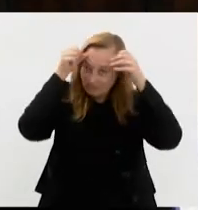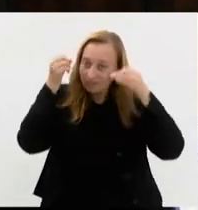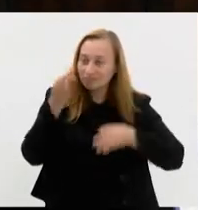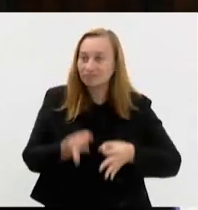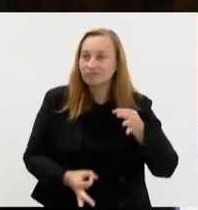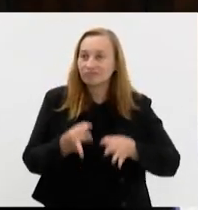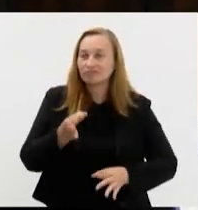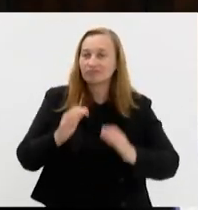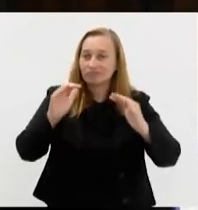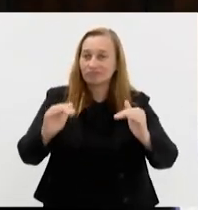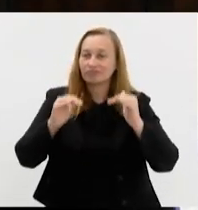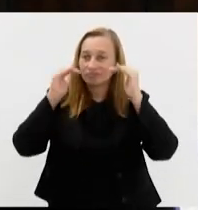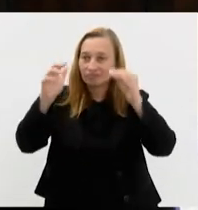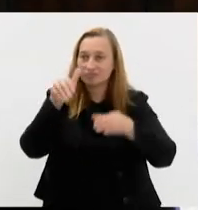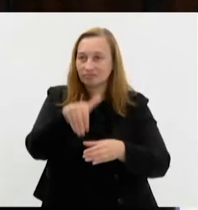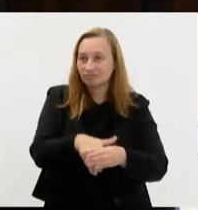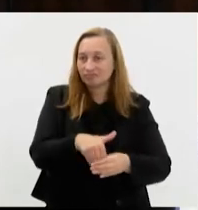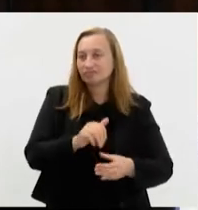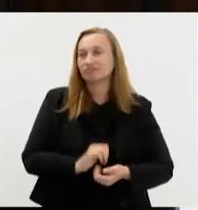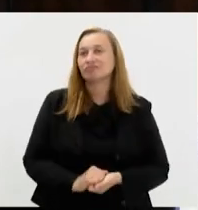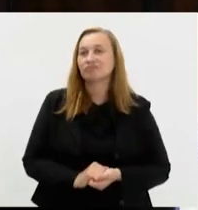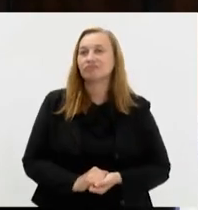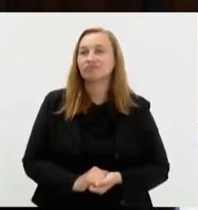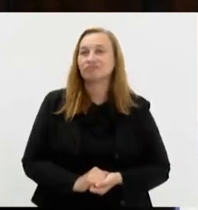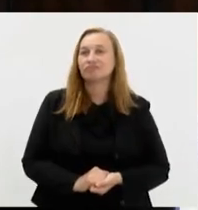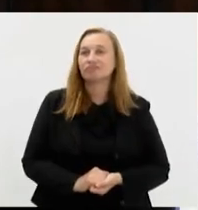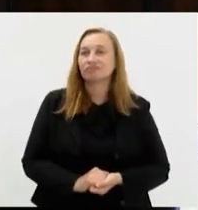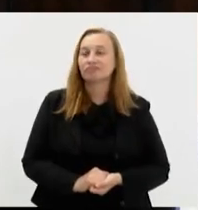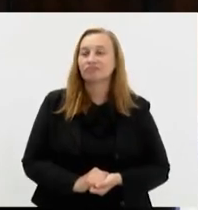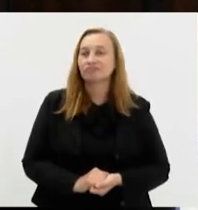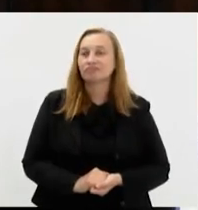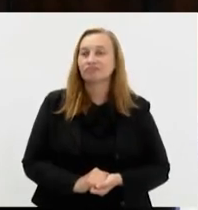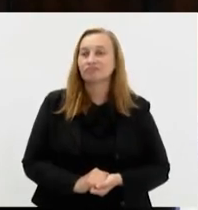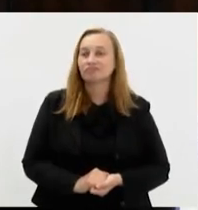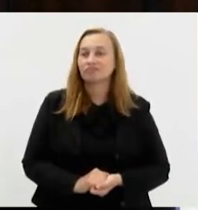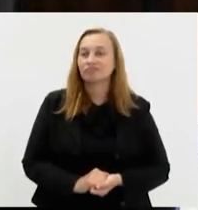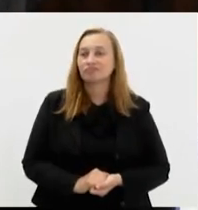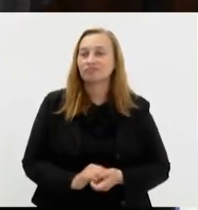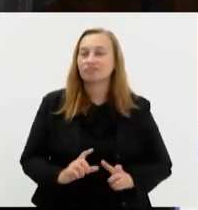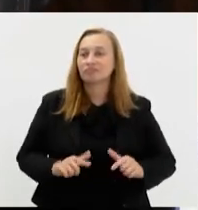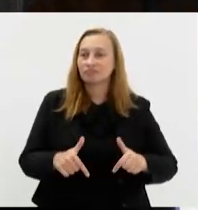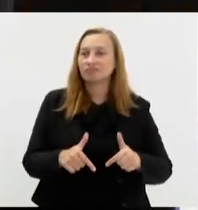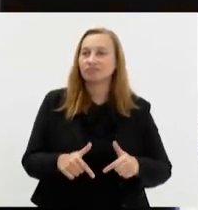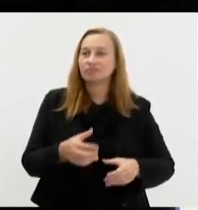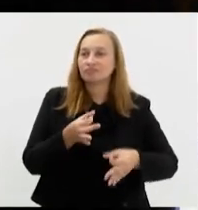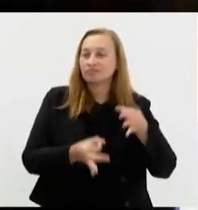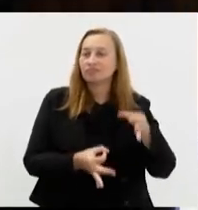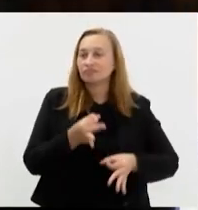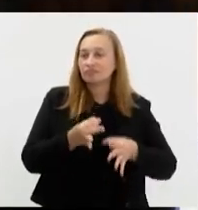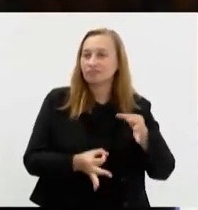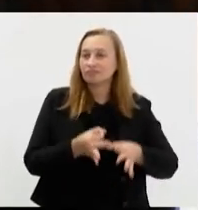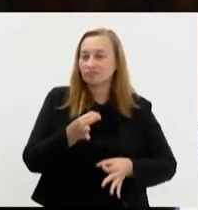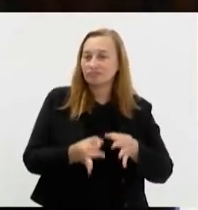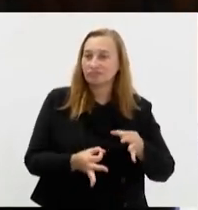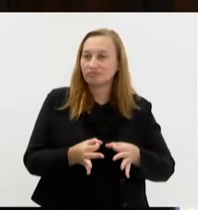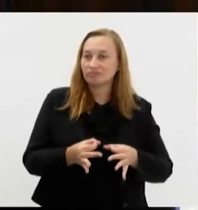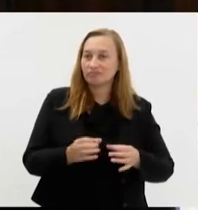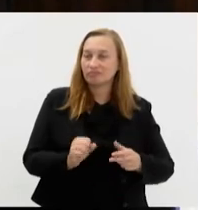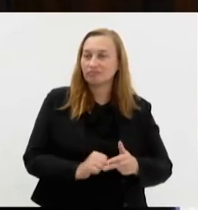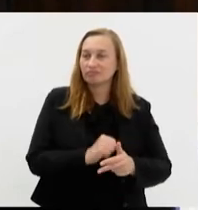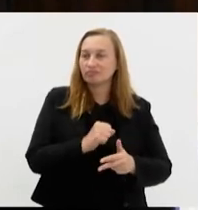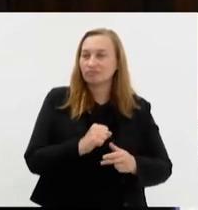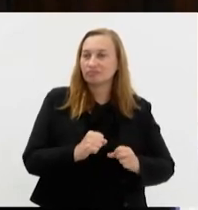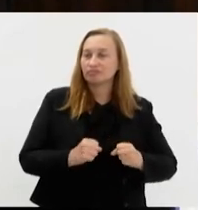Eleitoral eh na perspectiva de uma aig era uma ação de investigação judicial eleitoral por abuso de poder